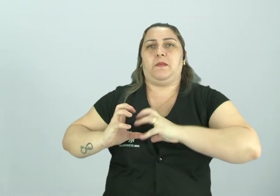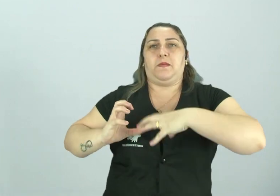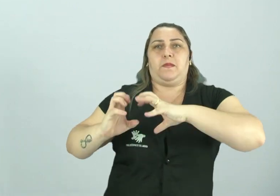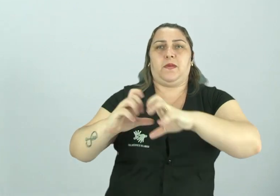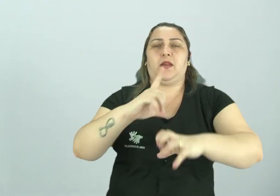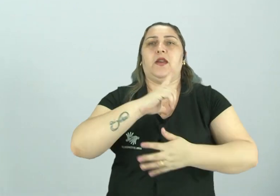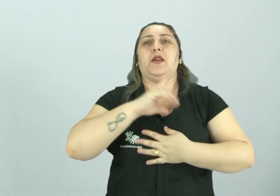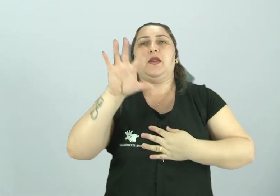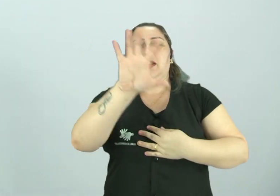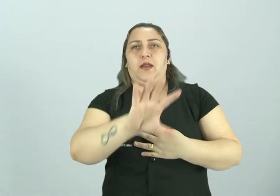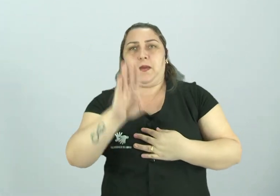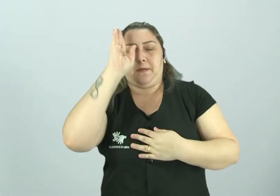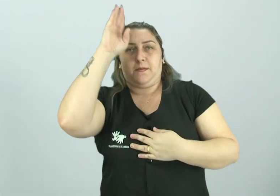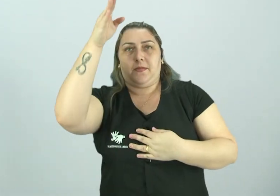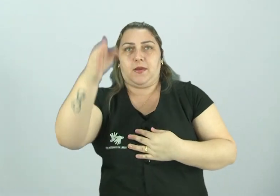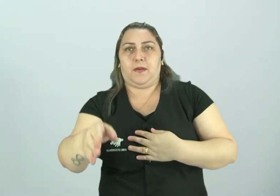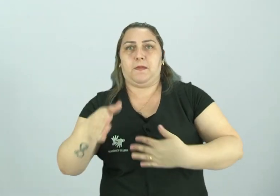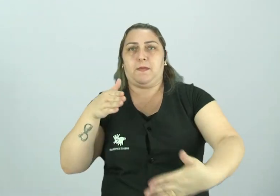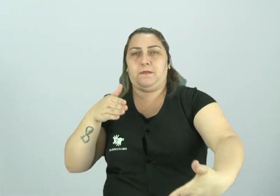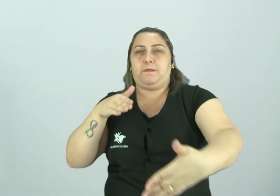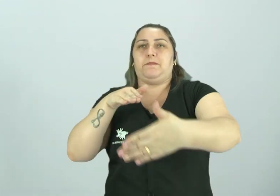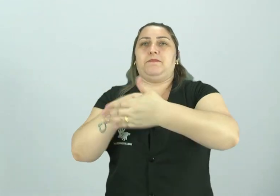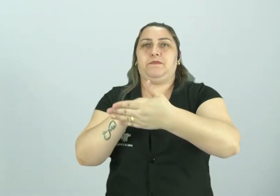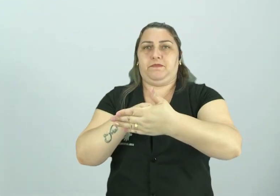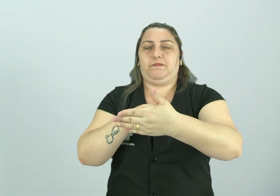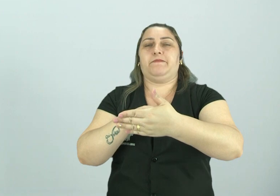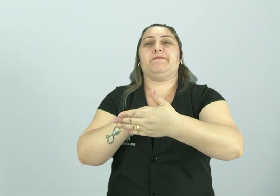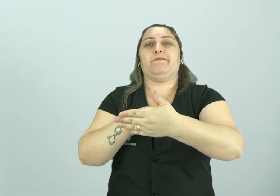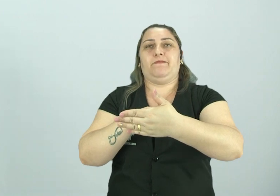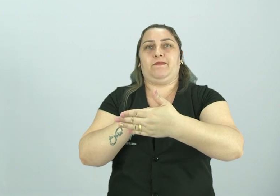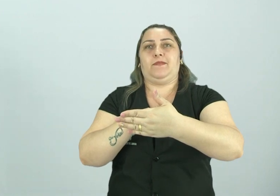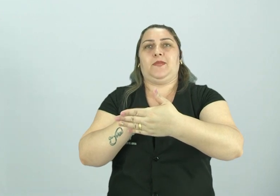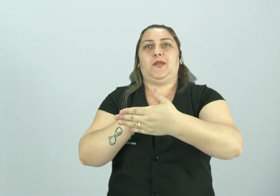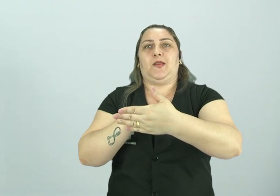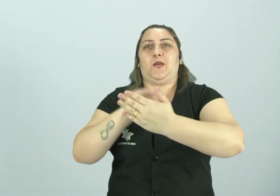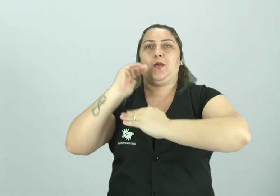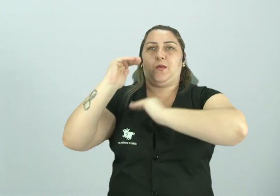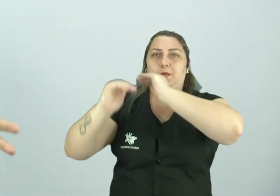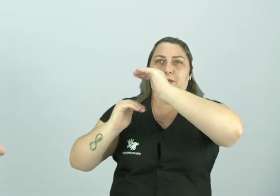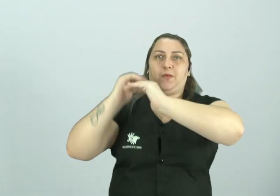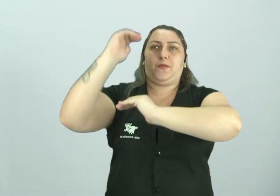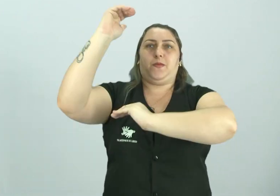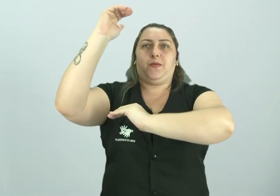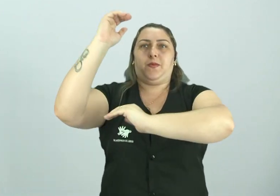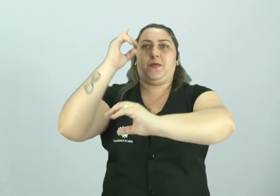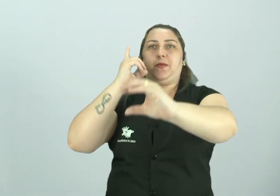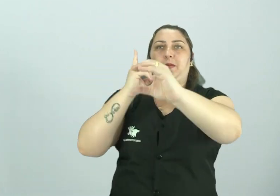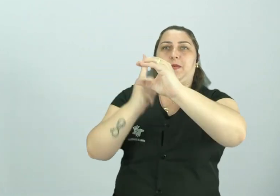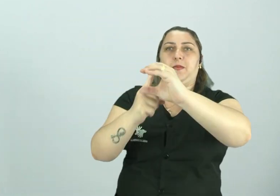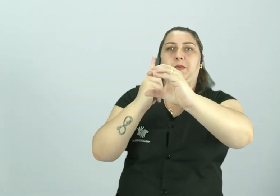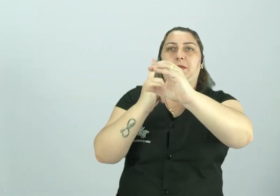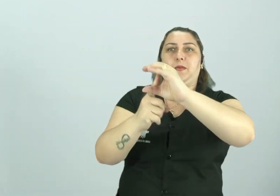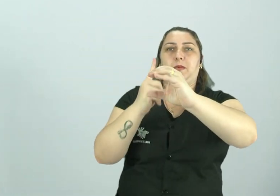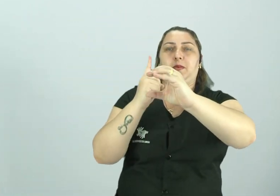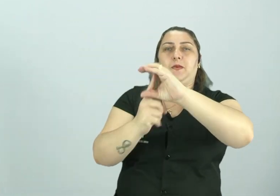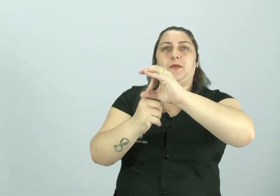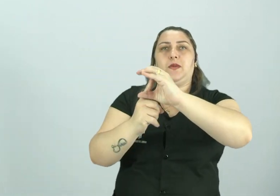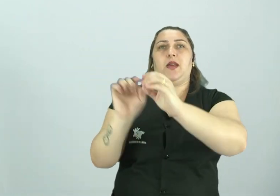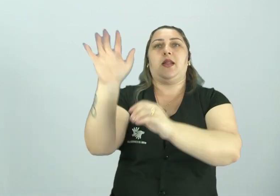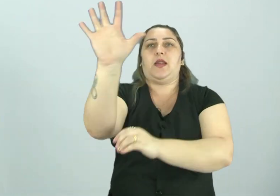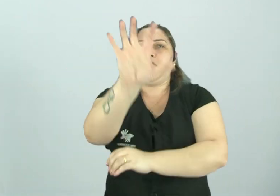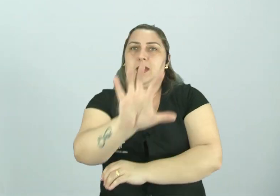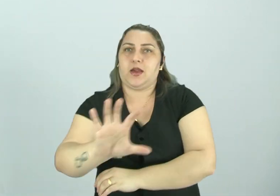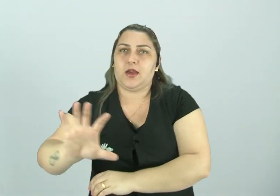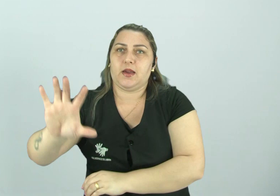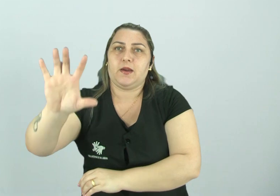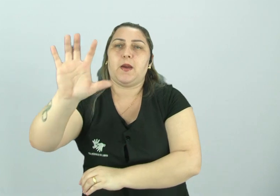e principalmente para impedir, segundo eles, o avanço comunista na região, que isso foi uma das